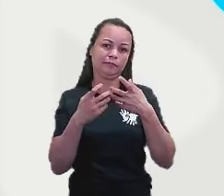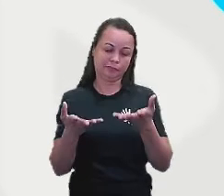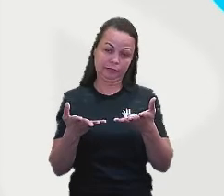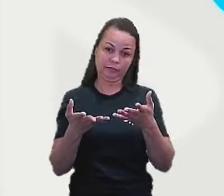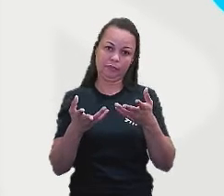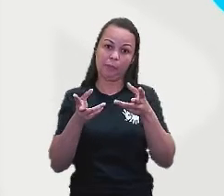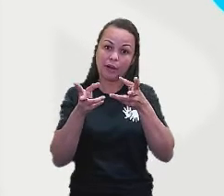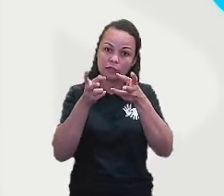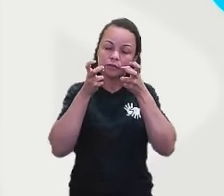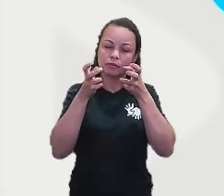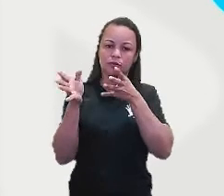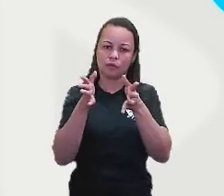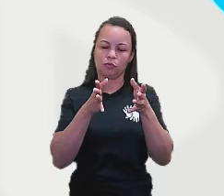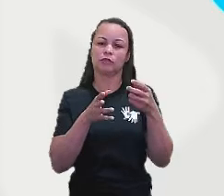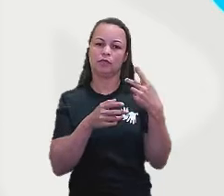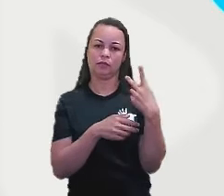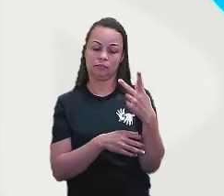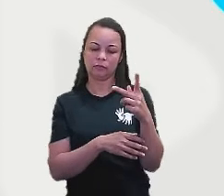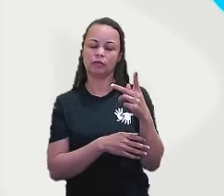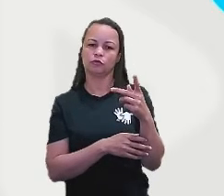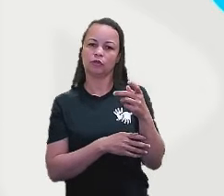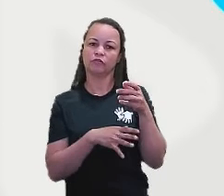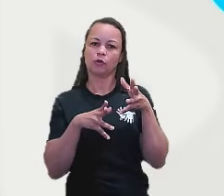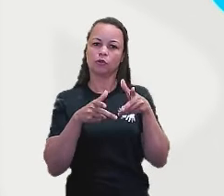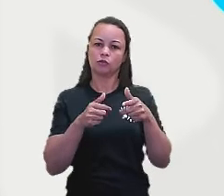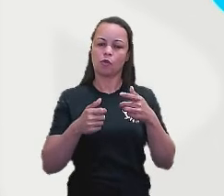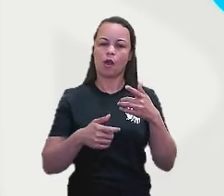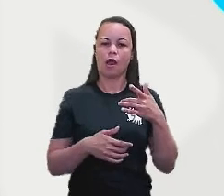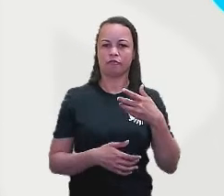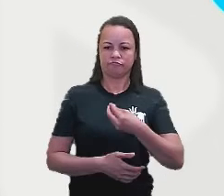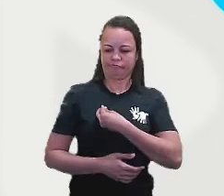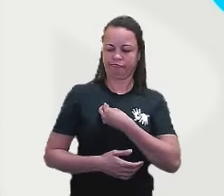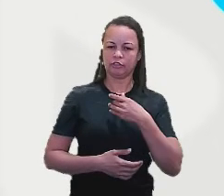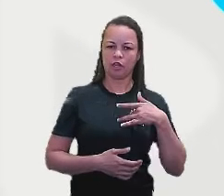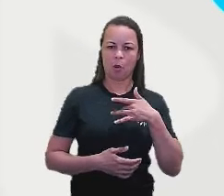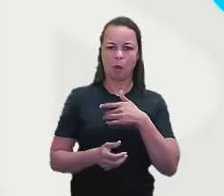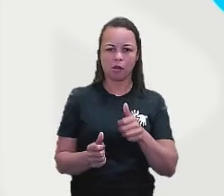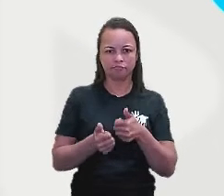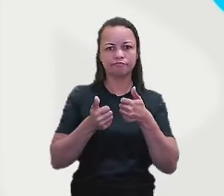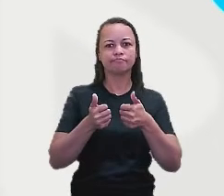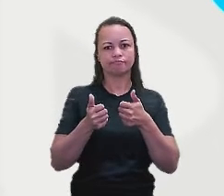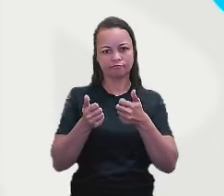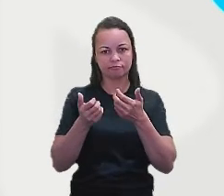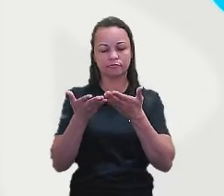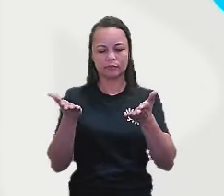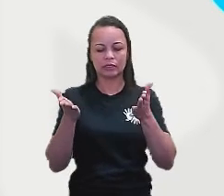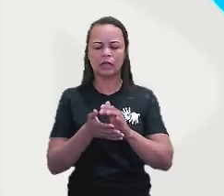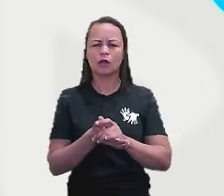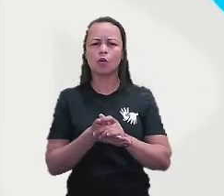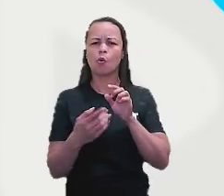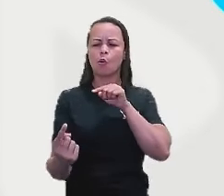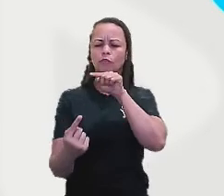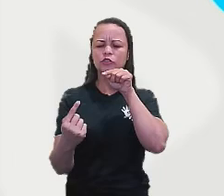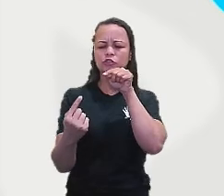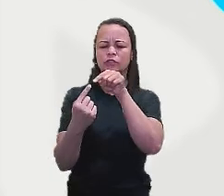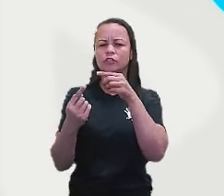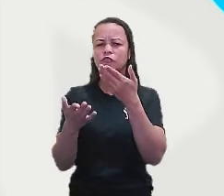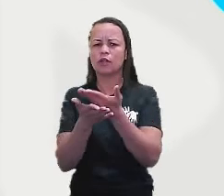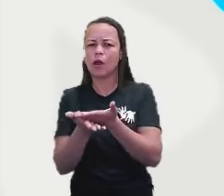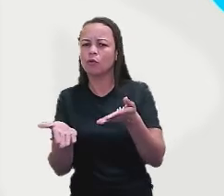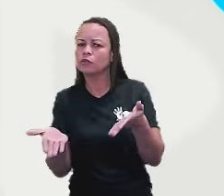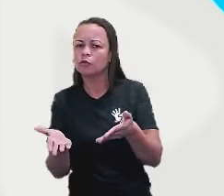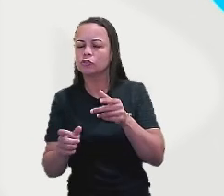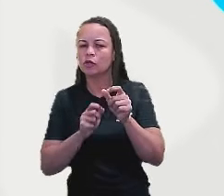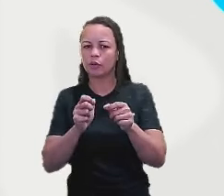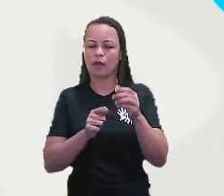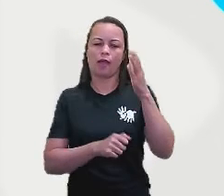que tem tudo a ver com a tua qualidade de vida. Então, o que é que eu chamo a atenção de você? Qual é o objetivo da aula da gente hoje, dessa nossa aula de hoje? É